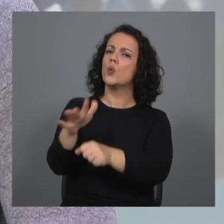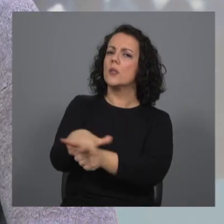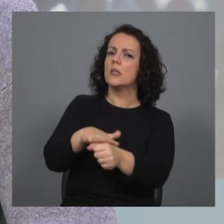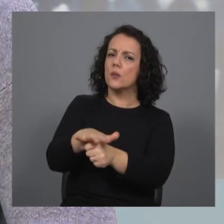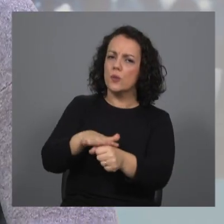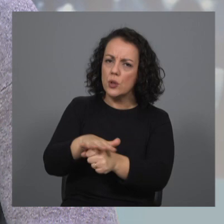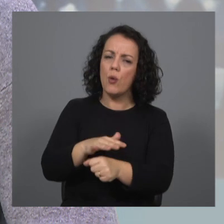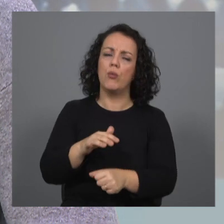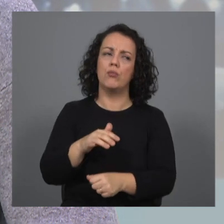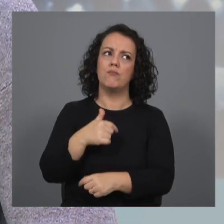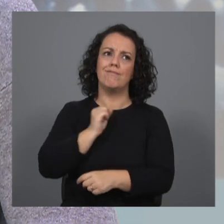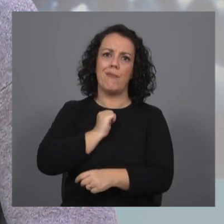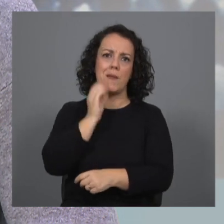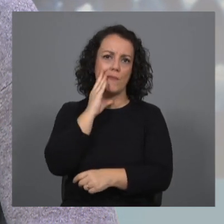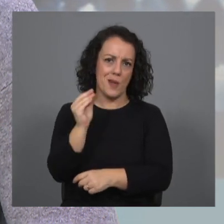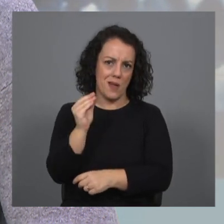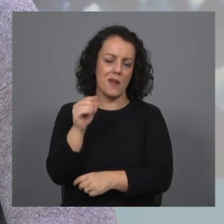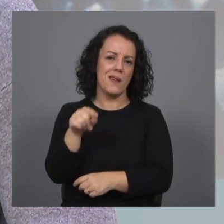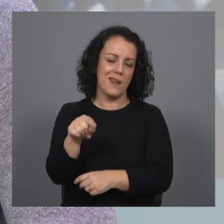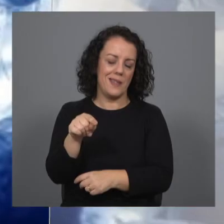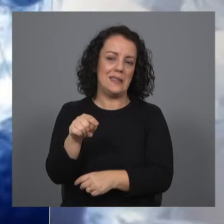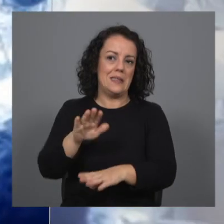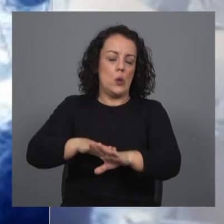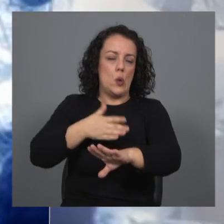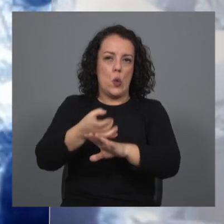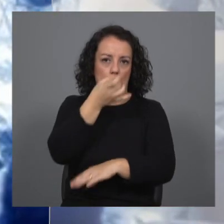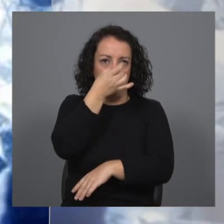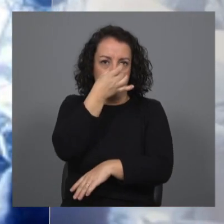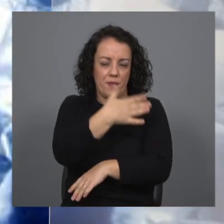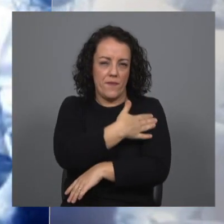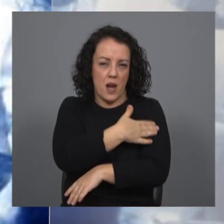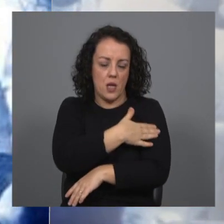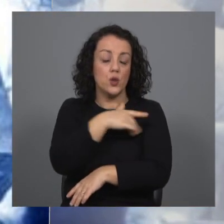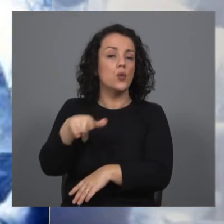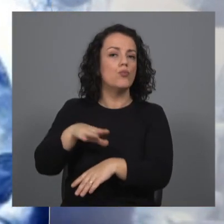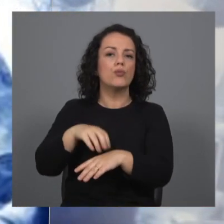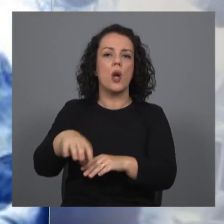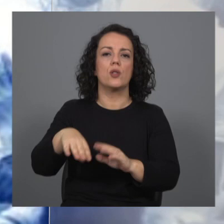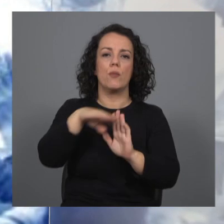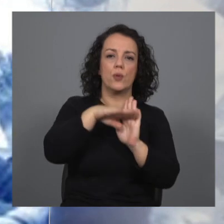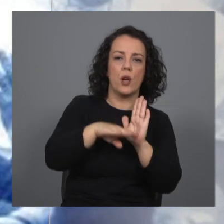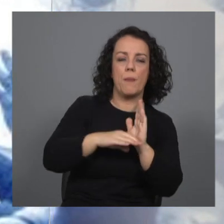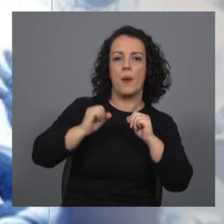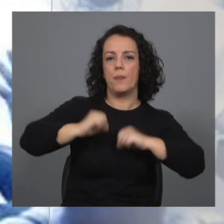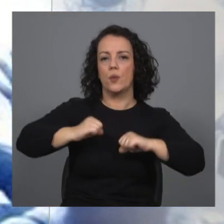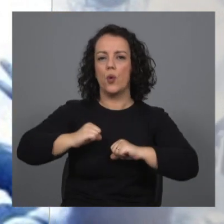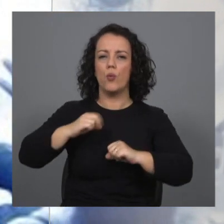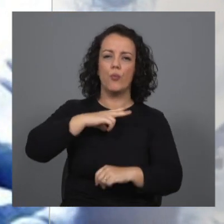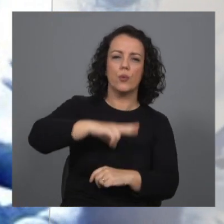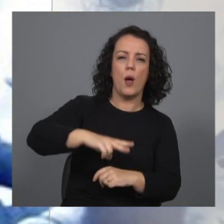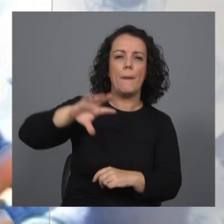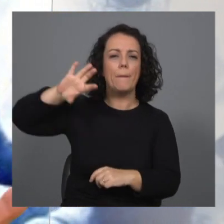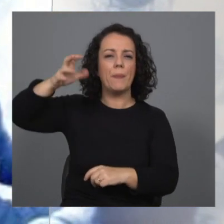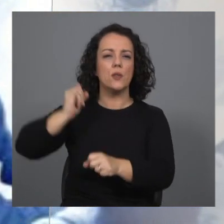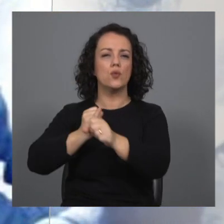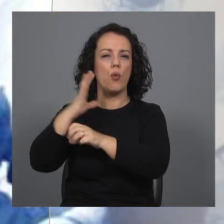também esteja cada vez mais frágil é aquela que decorre de programas e de protocolos de Portugal com outros países